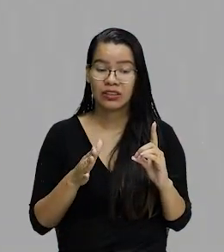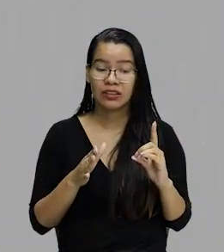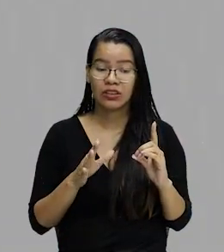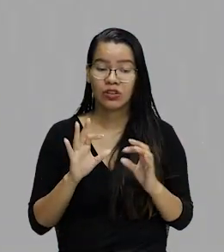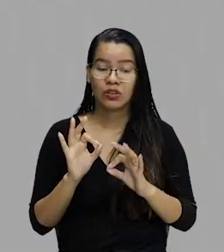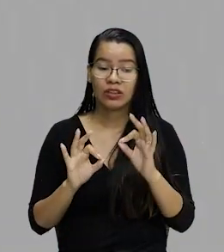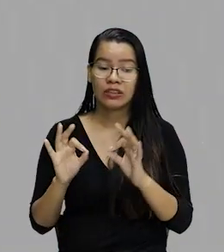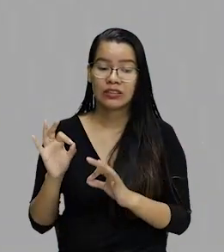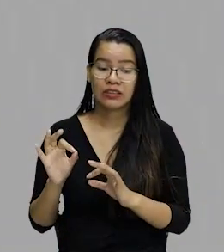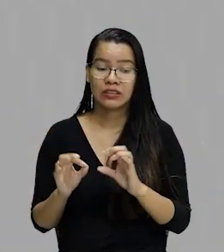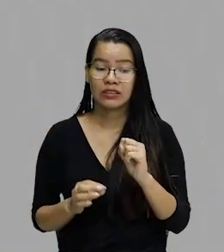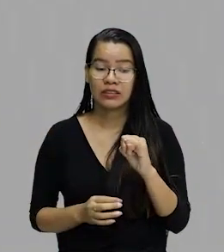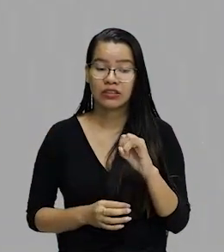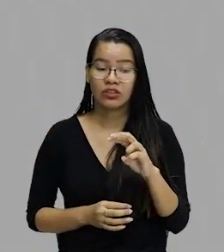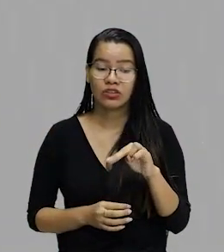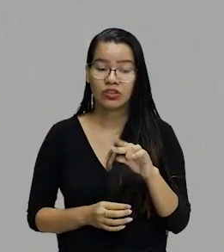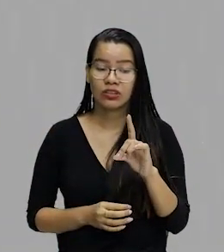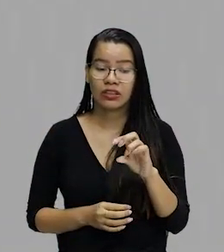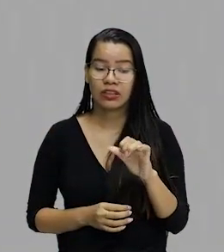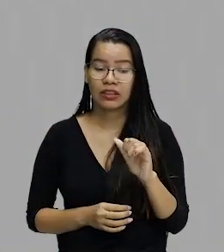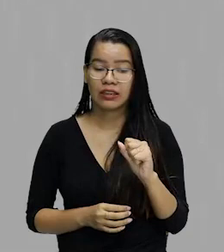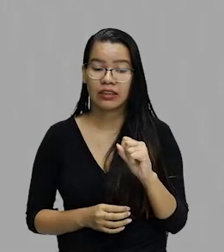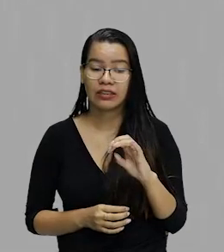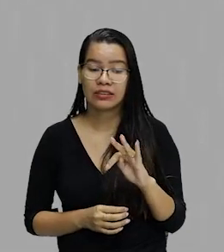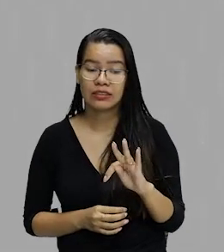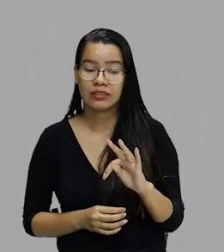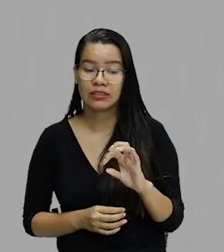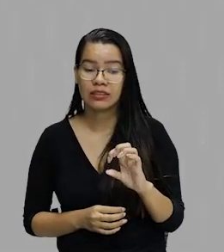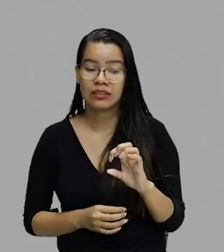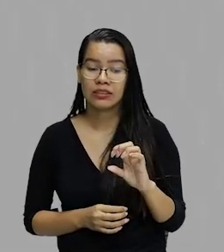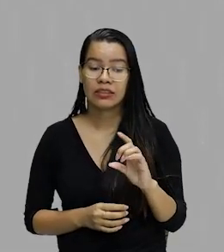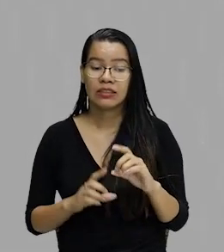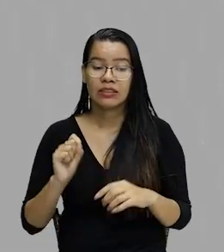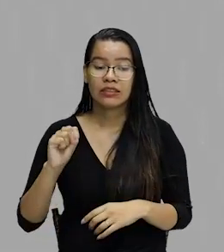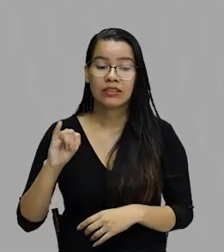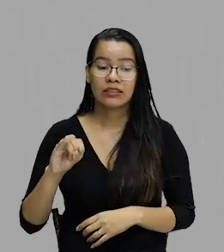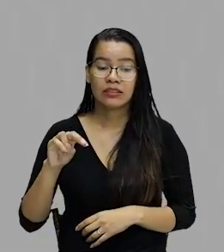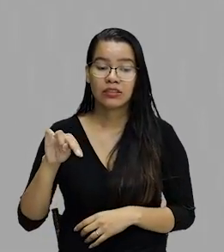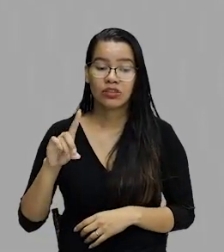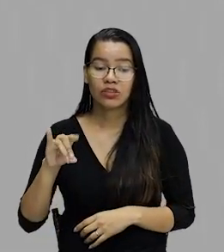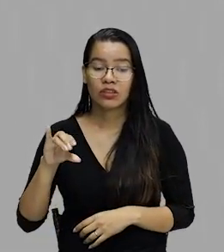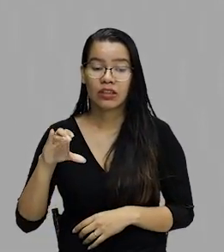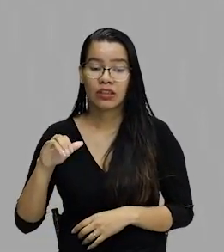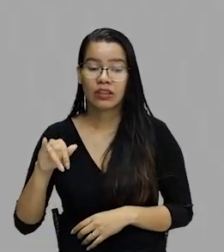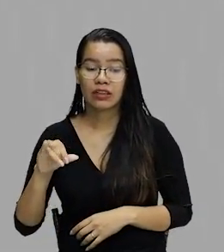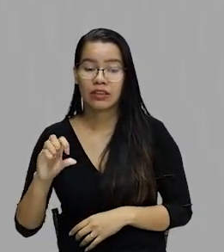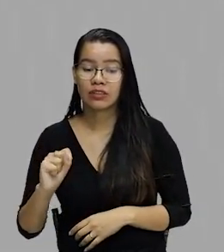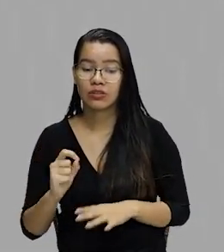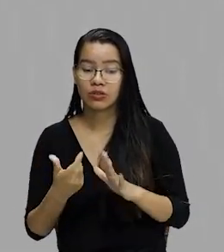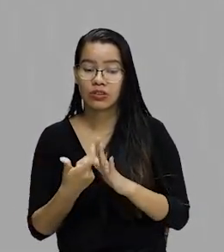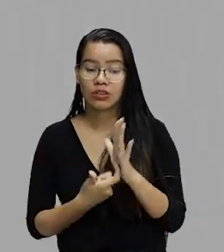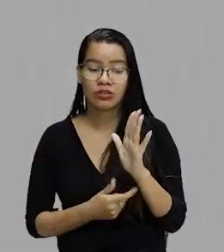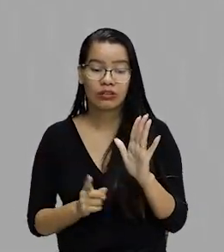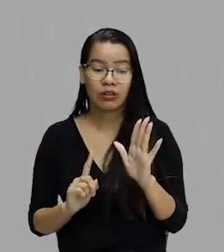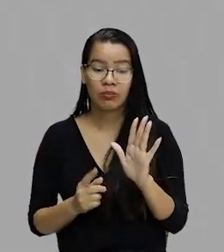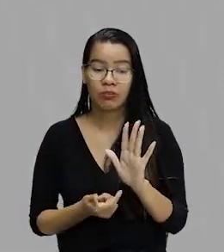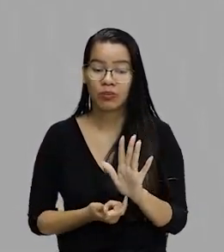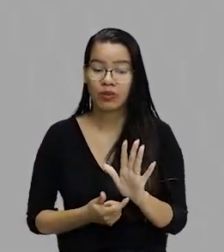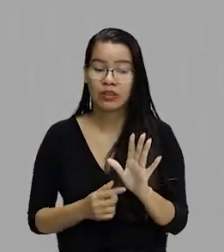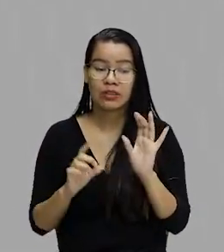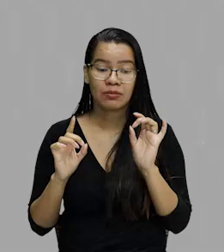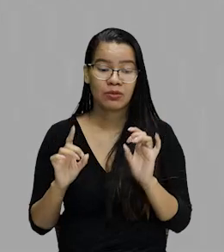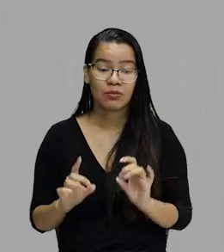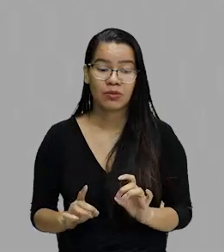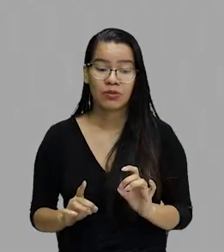organizações sindicais. O texto não está trazendo isso. E principalmente este capital que aqui é colocado dentro